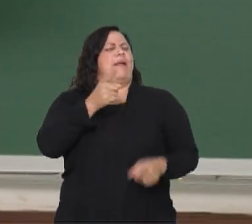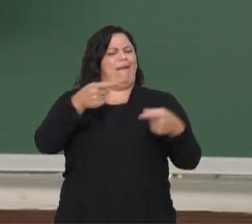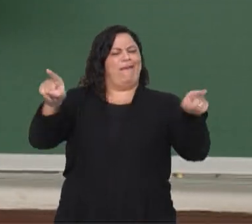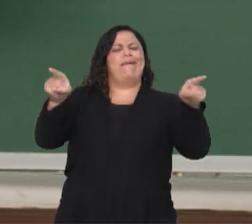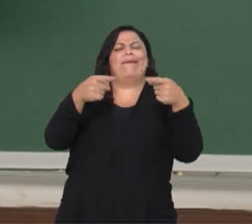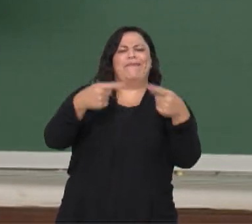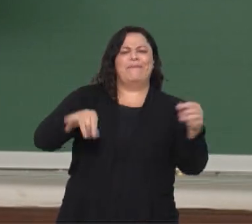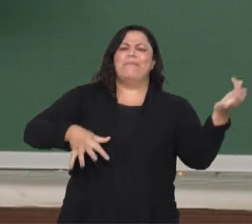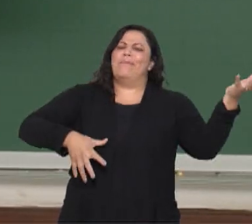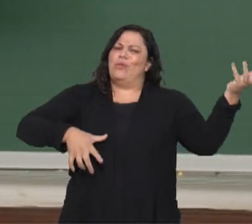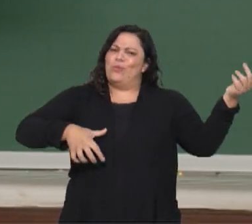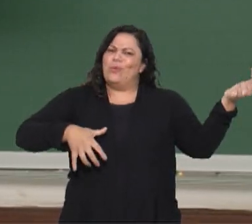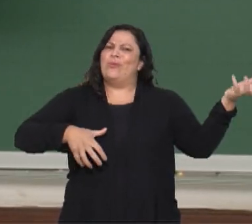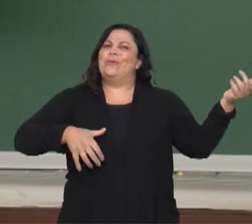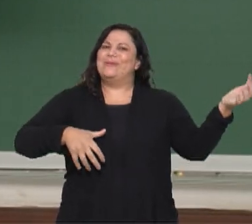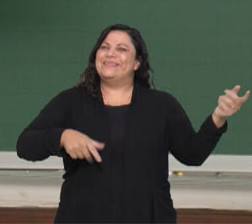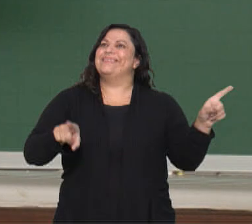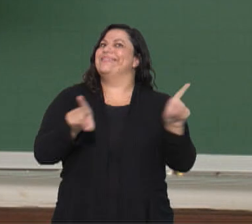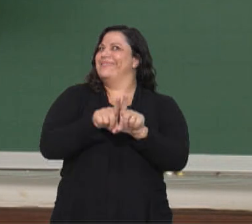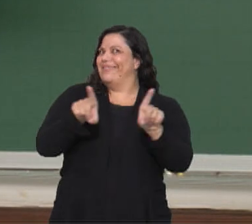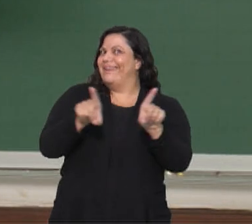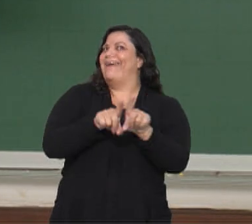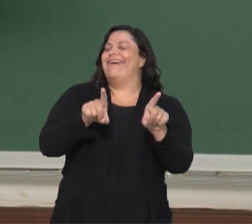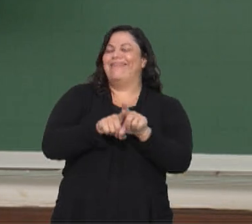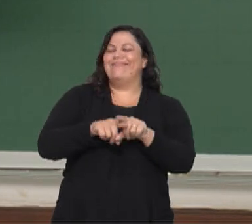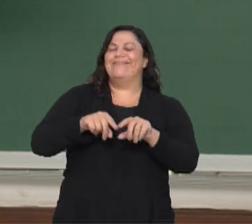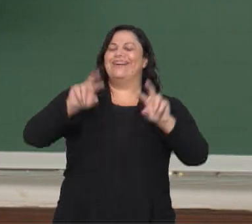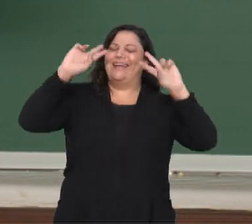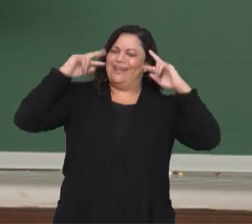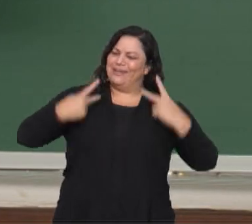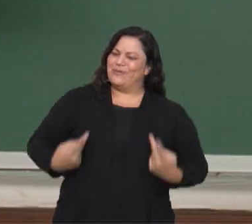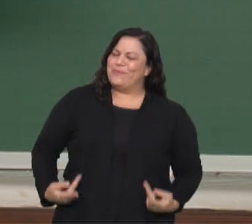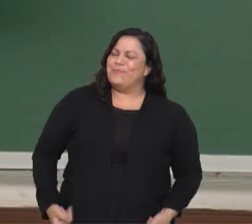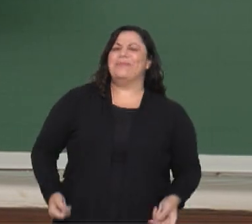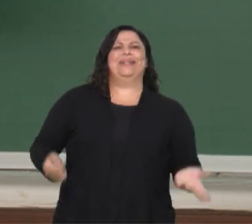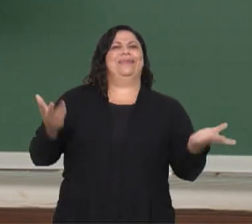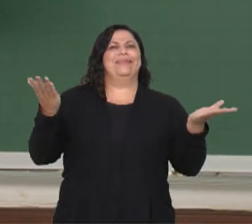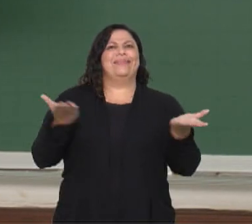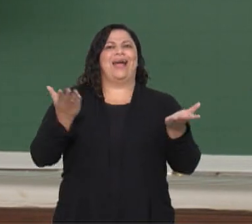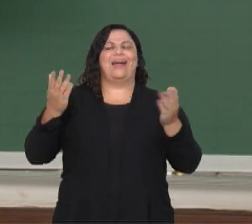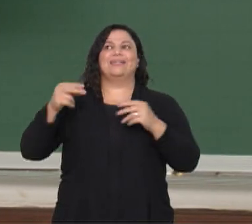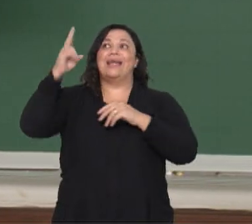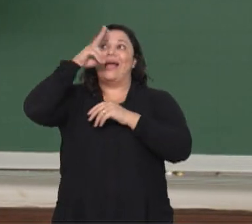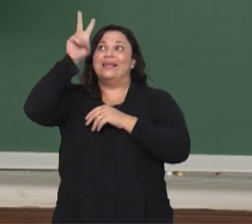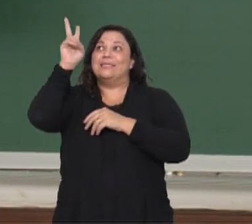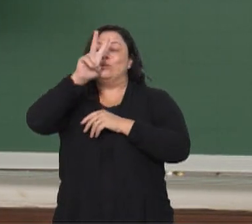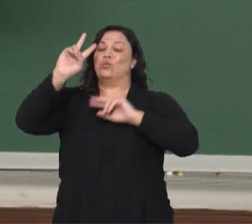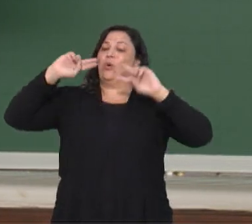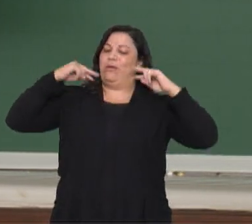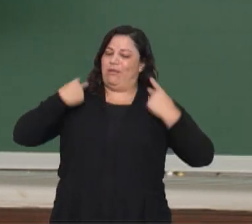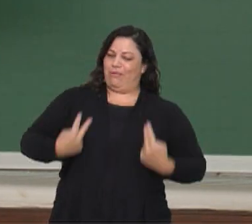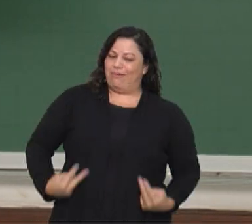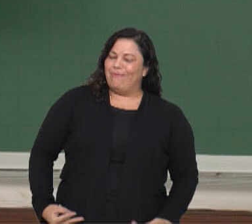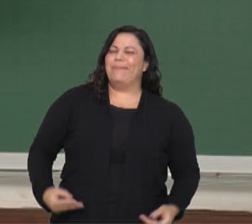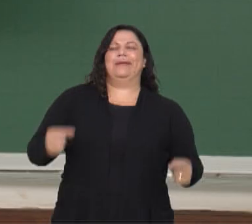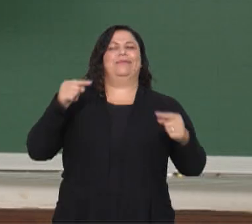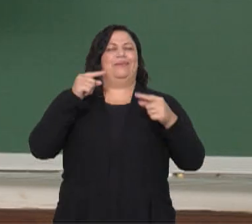música, isso aí, rolou música sobre a história do homem na pré-história, sobre a história do homem na pré-história, não é trocadilho